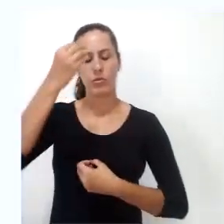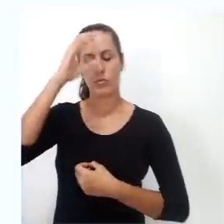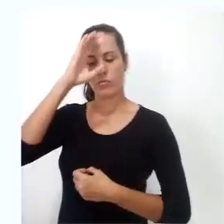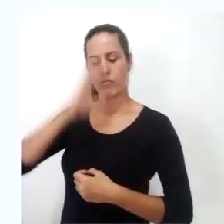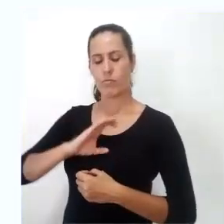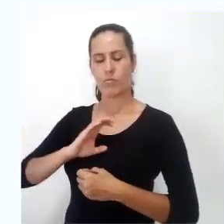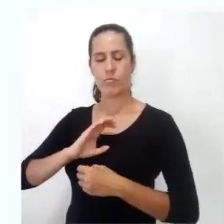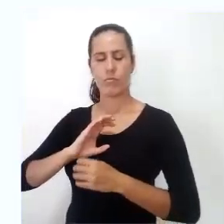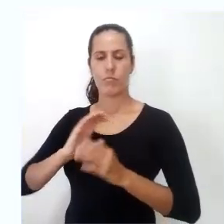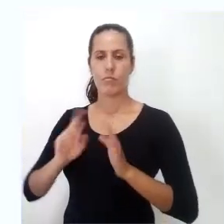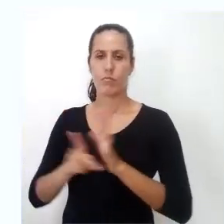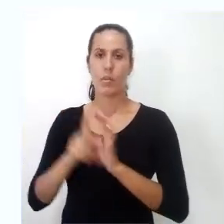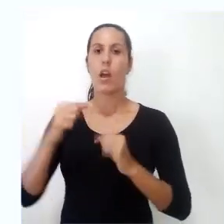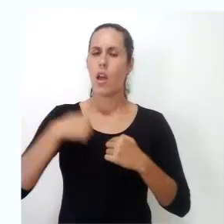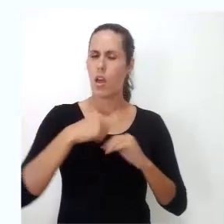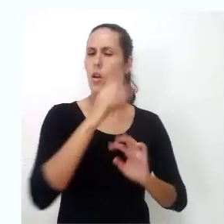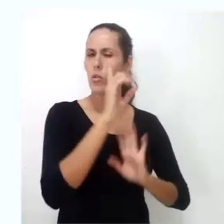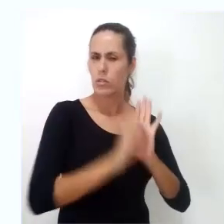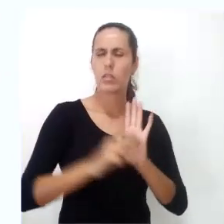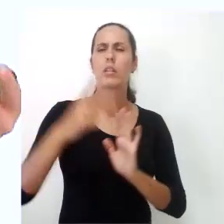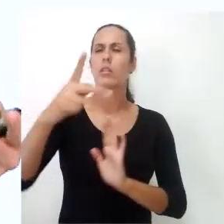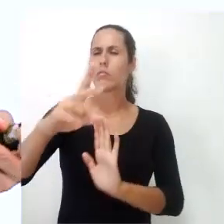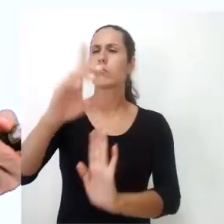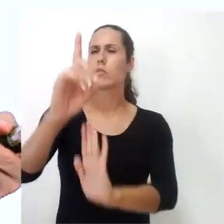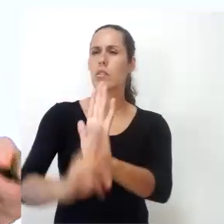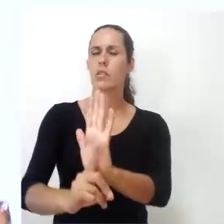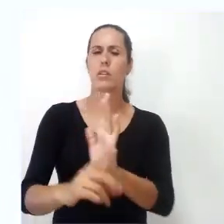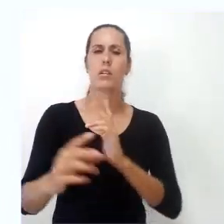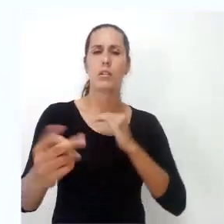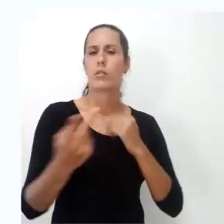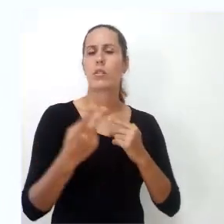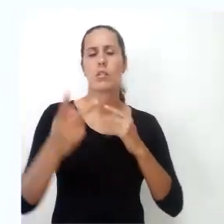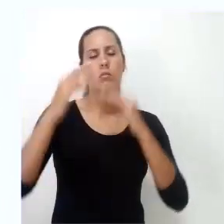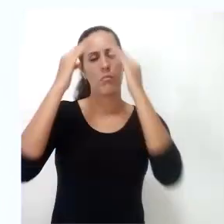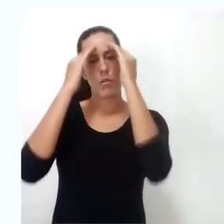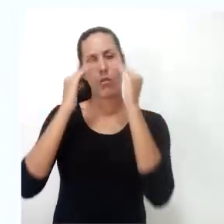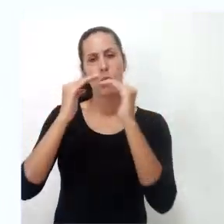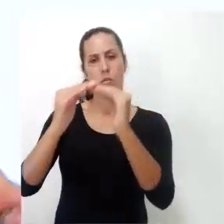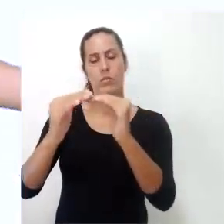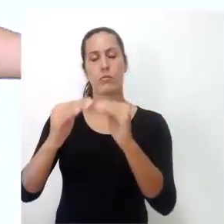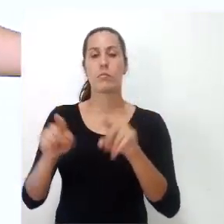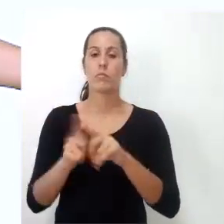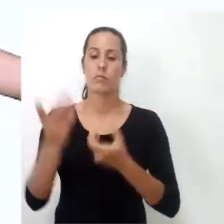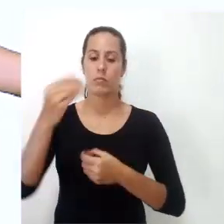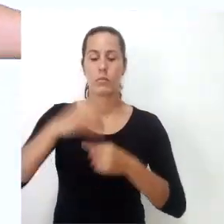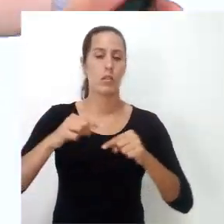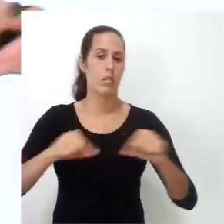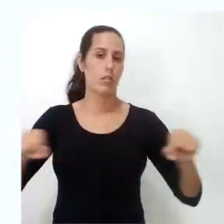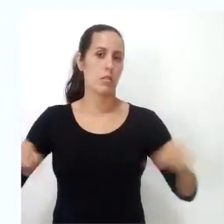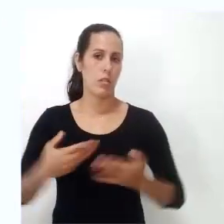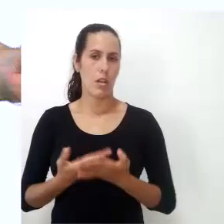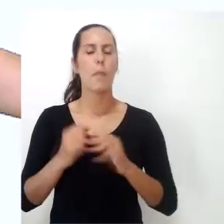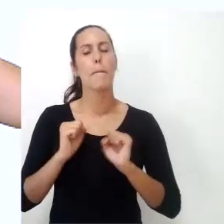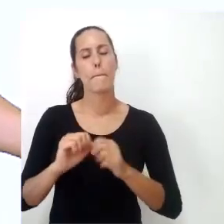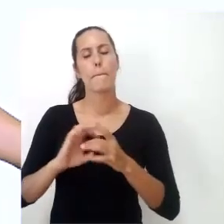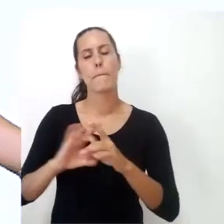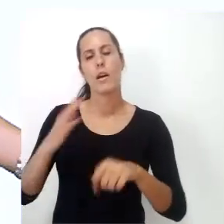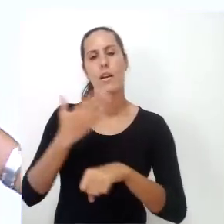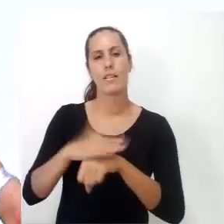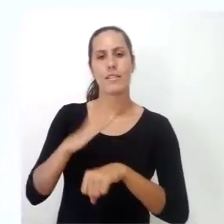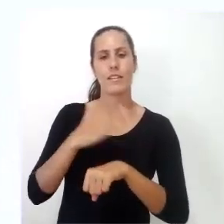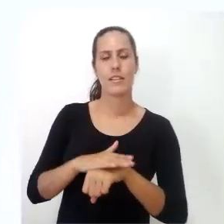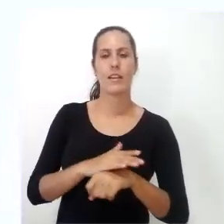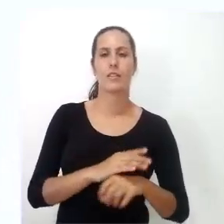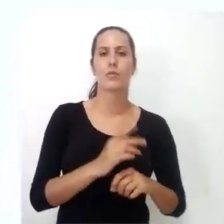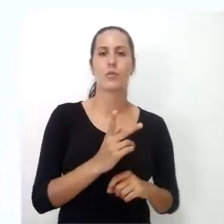questão, eu tenho o meu direito, o outro também tem. Então, é o respeito. E em sala de aula, você pode muito bem